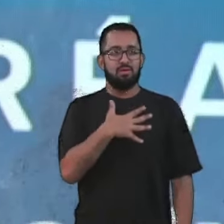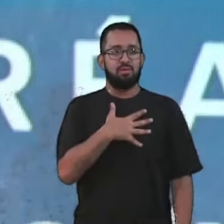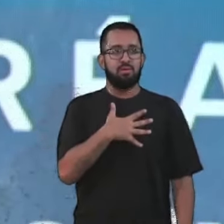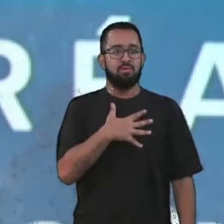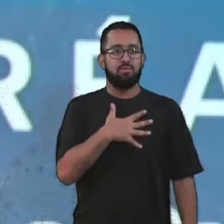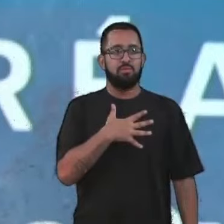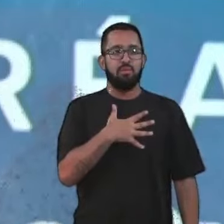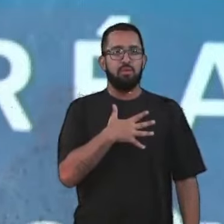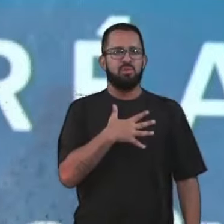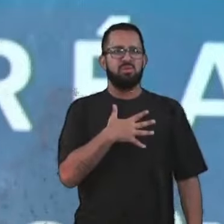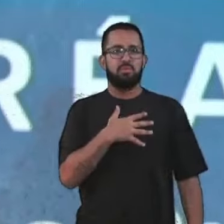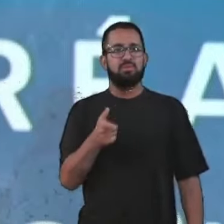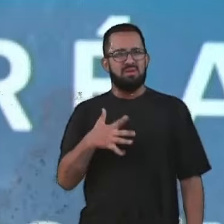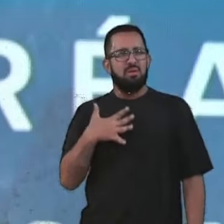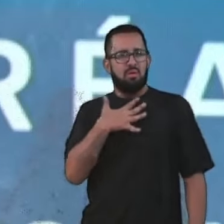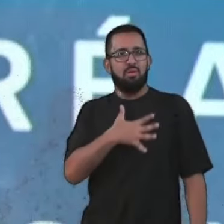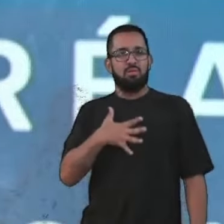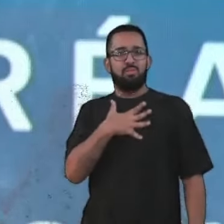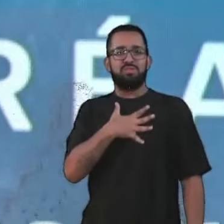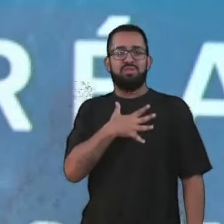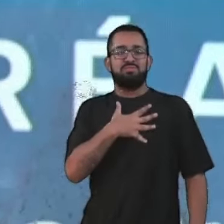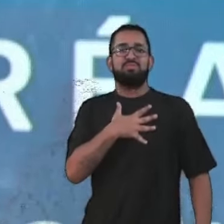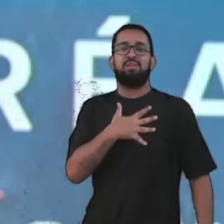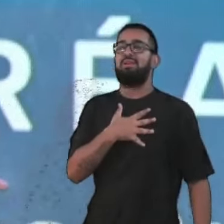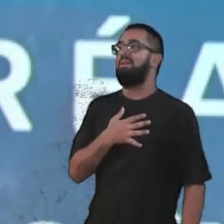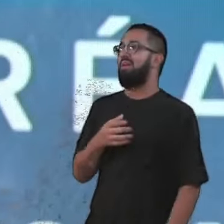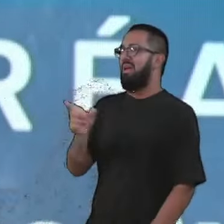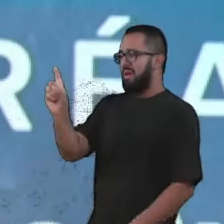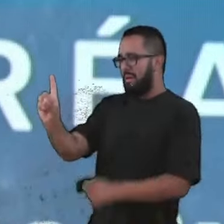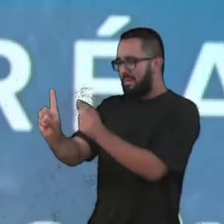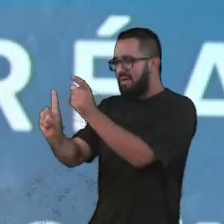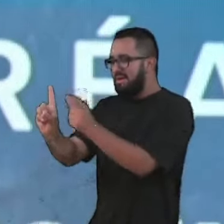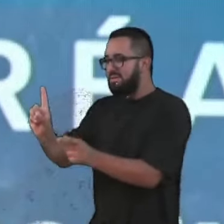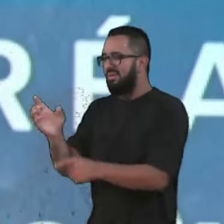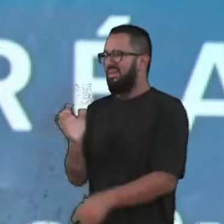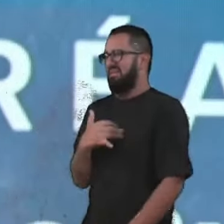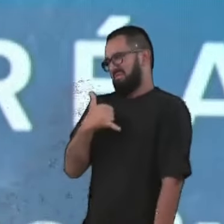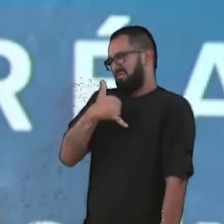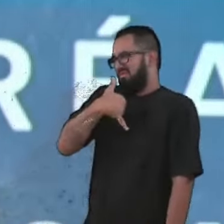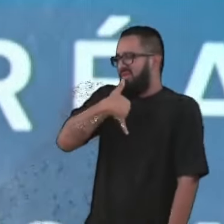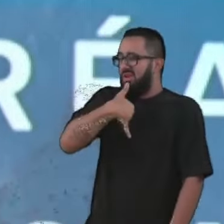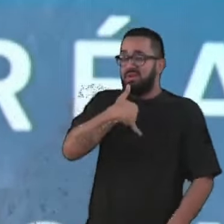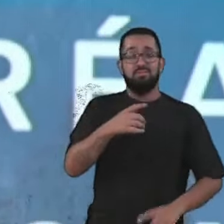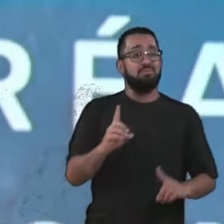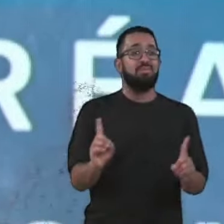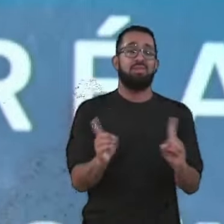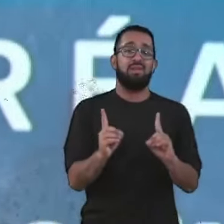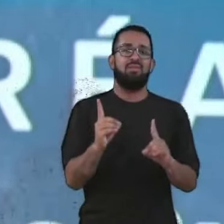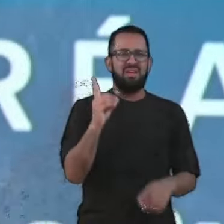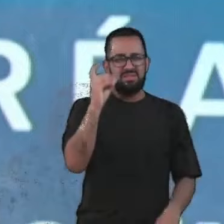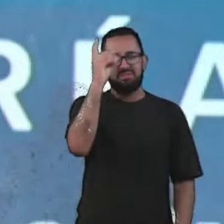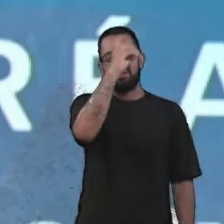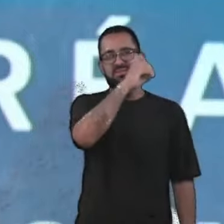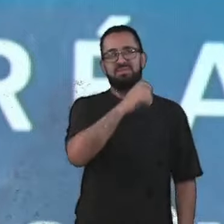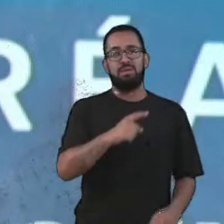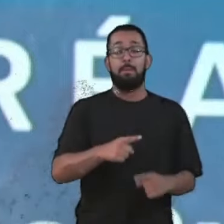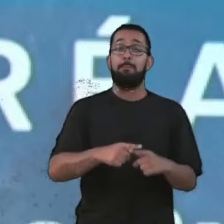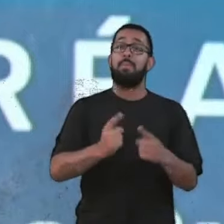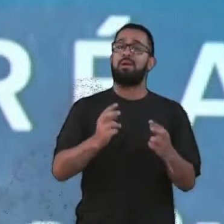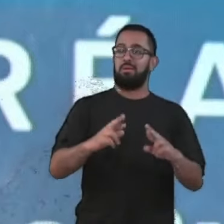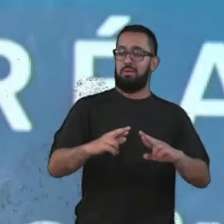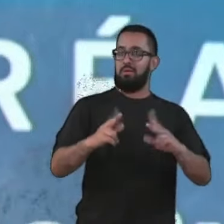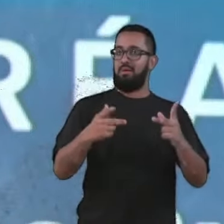ó, ficar longe. Sim ou não, amados? Agora, é tão bom ficar perto de gente que está cheia de